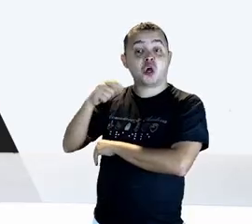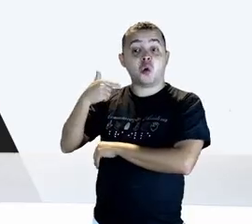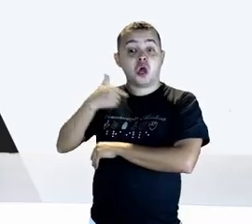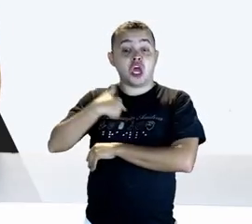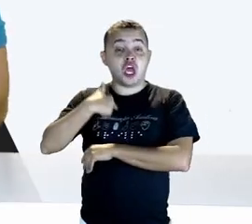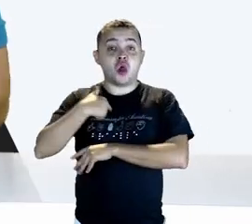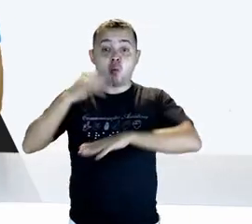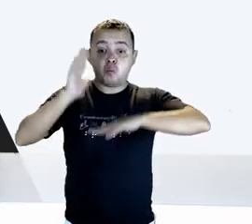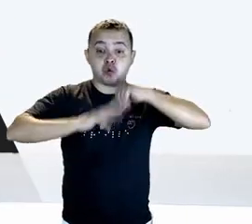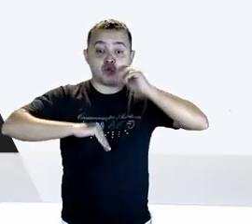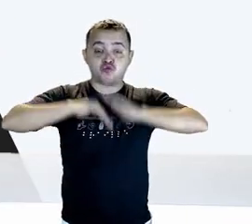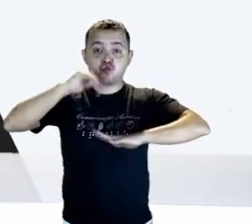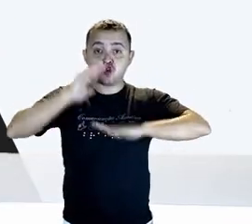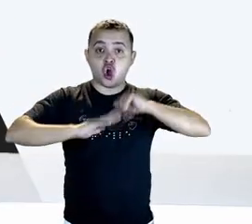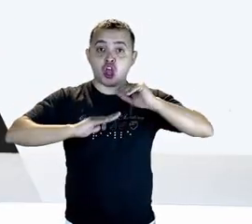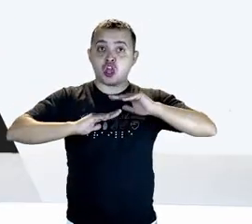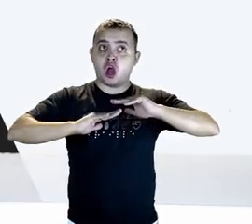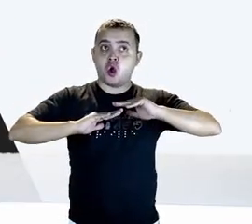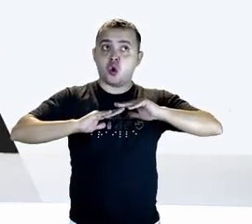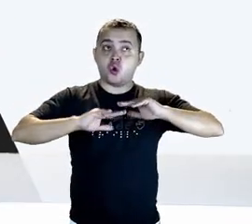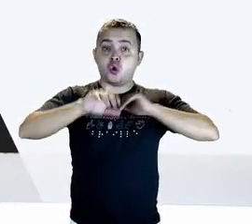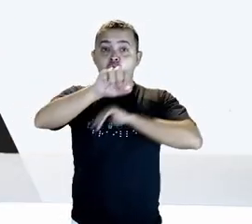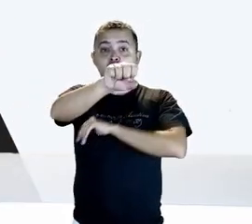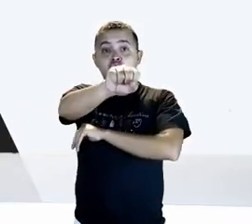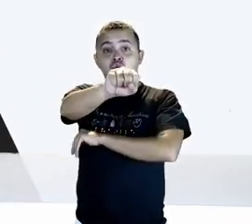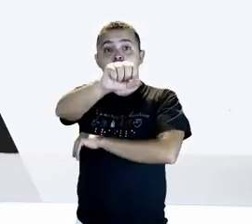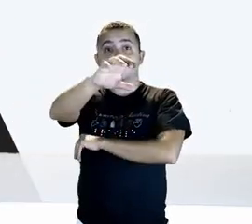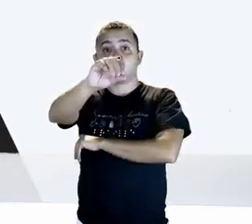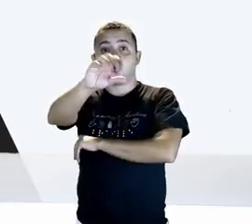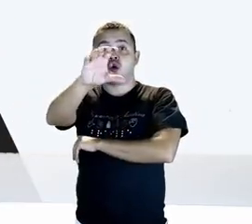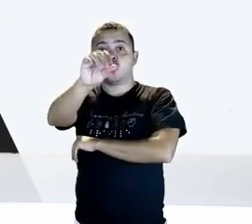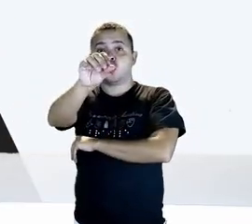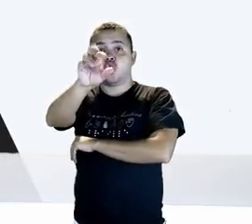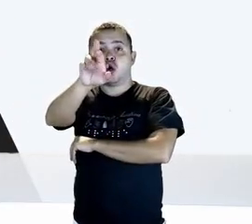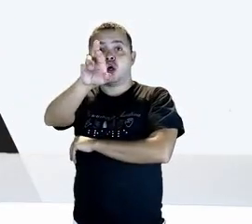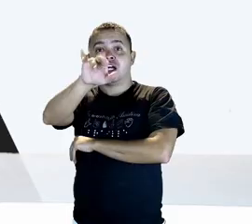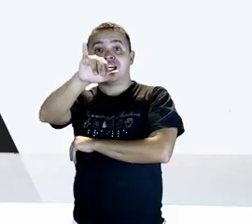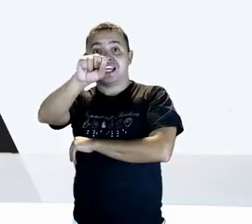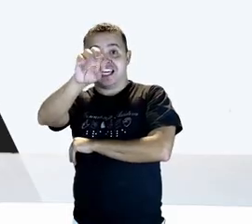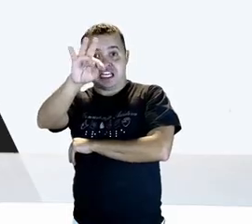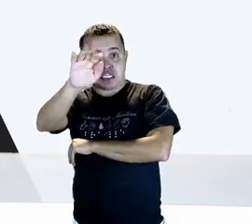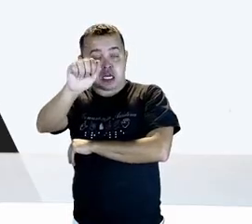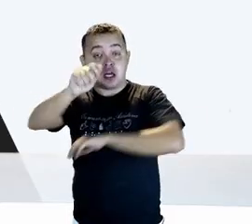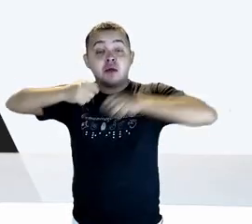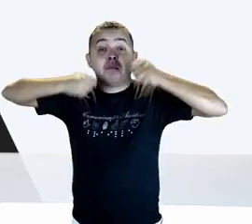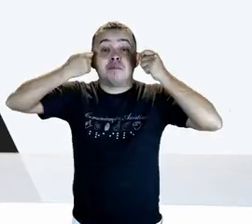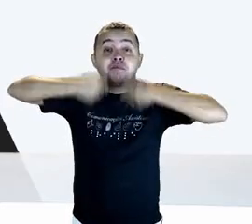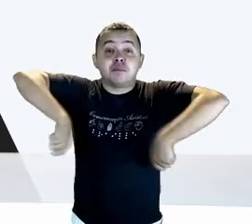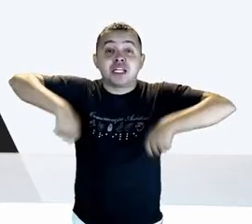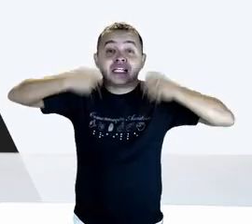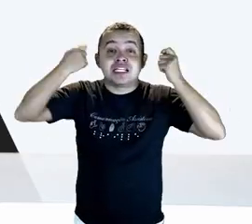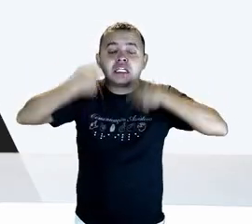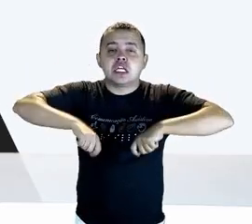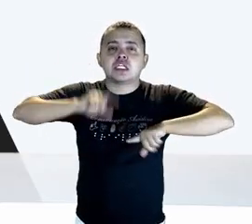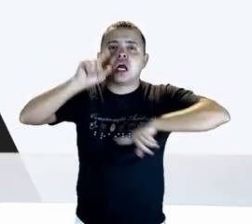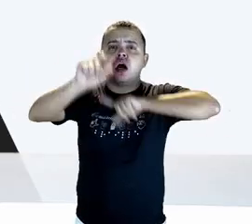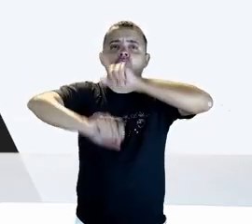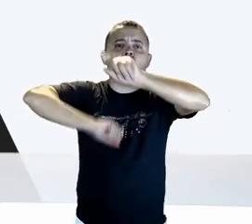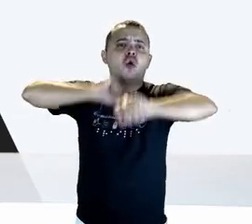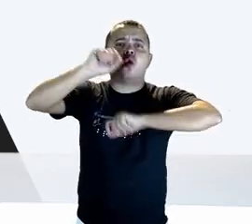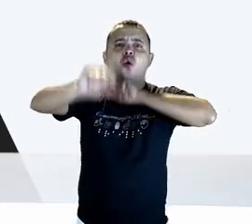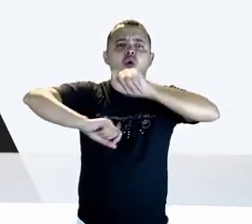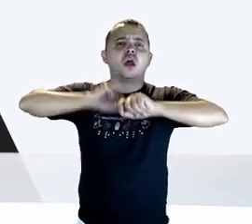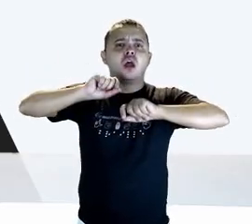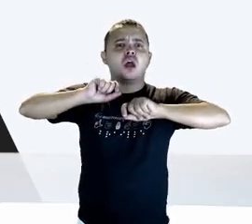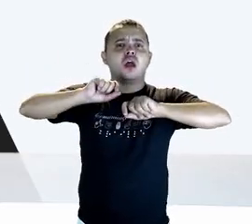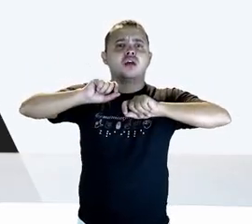socorrista, é necessário ser um bom samaritano, por incrível que pareça. Isto é, aquele que